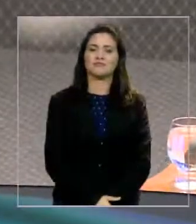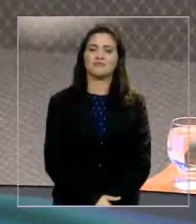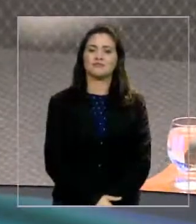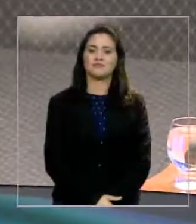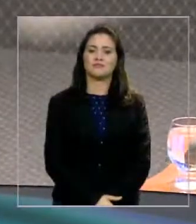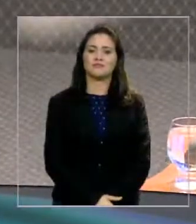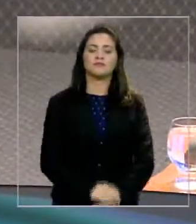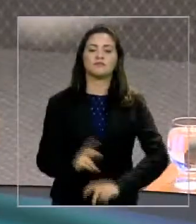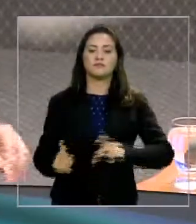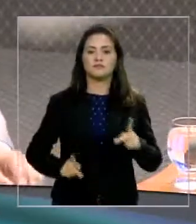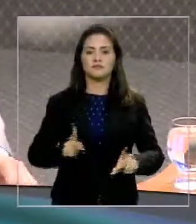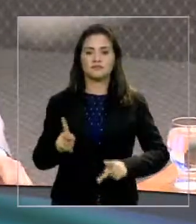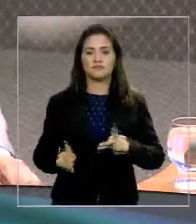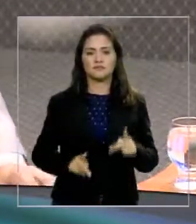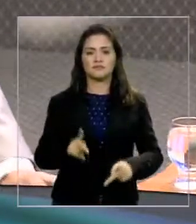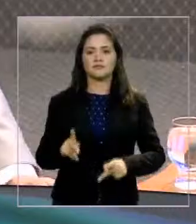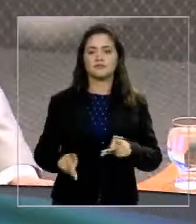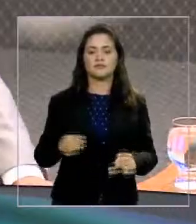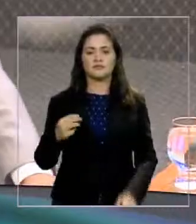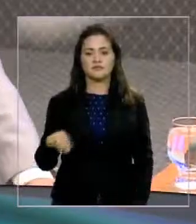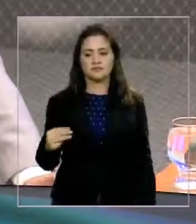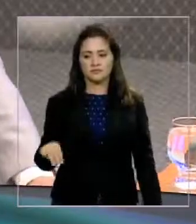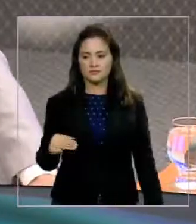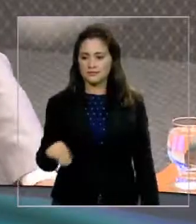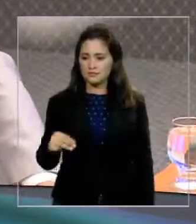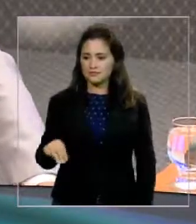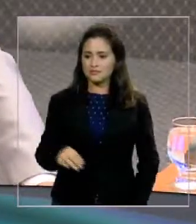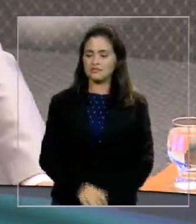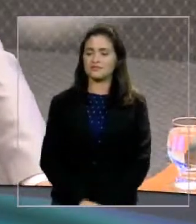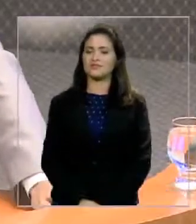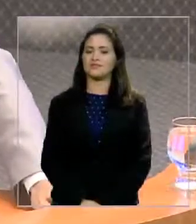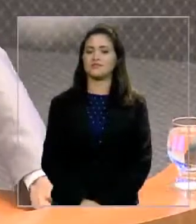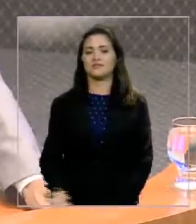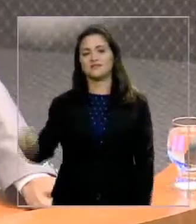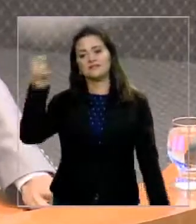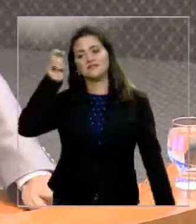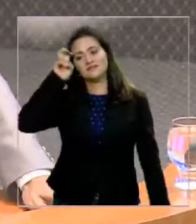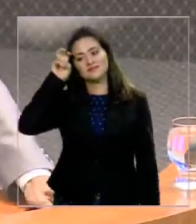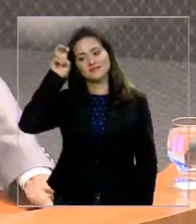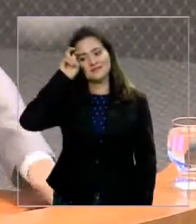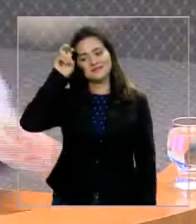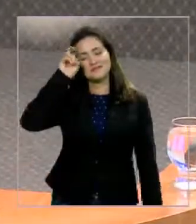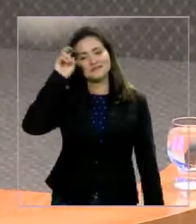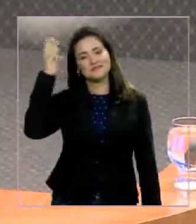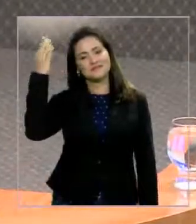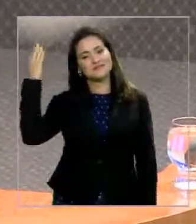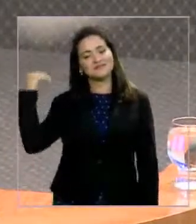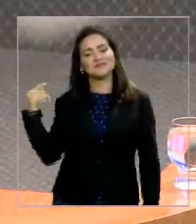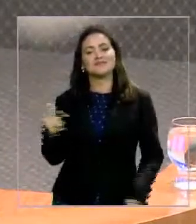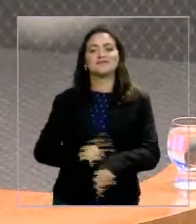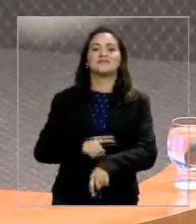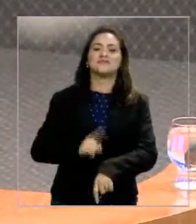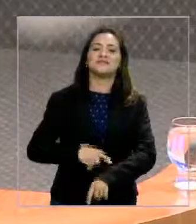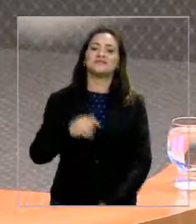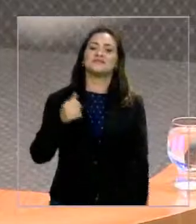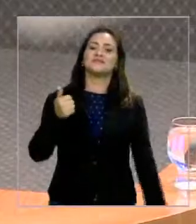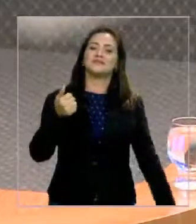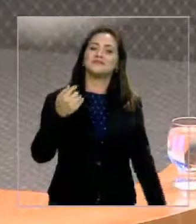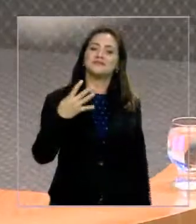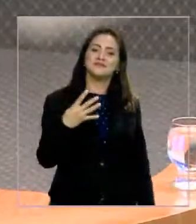Povo do Maranhão, na última quinta-feira, às 14 horas, realizamos, quando eu